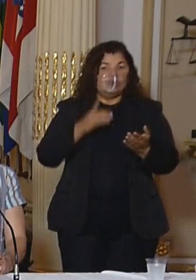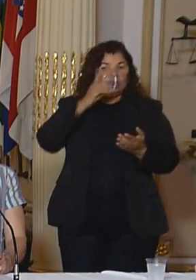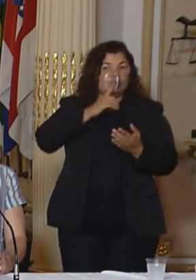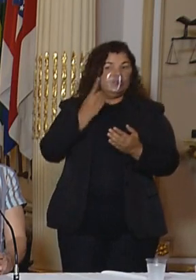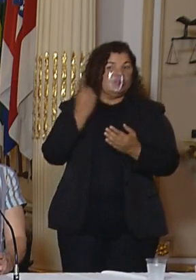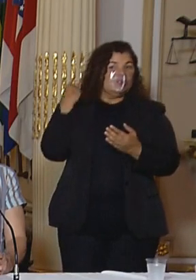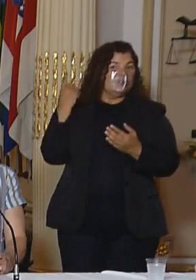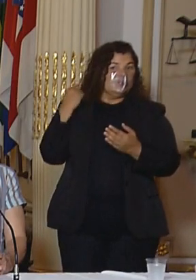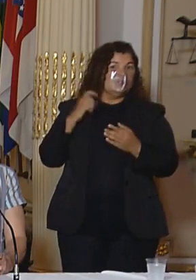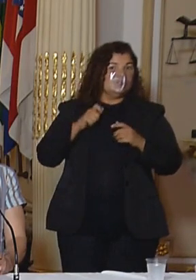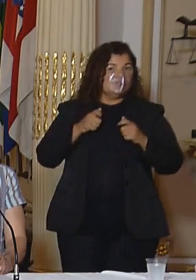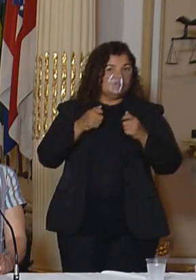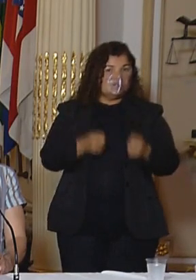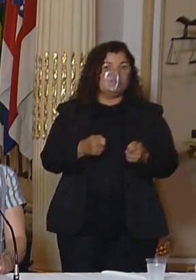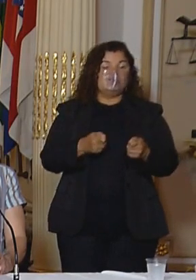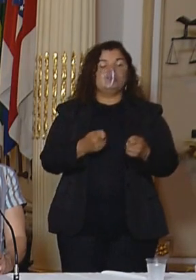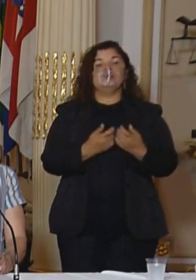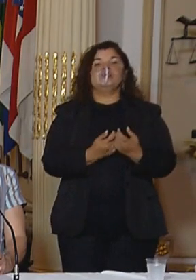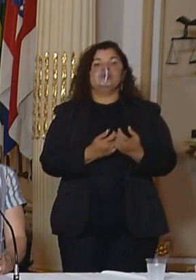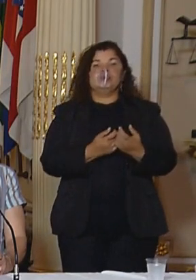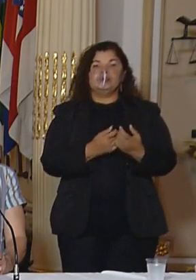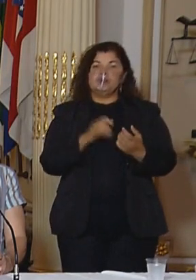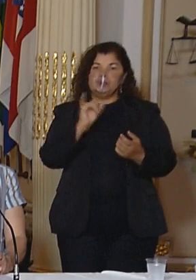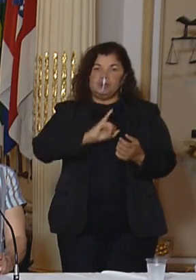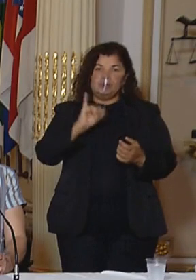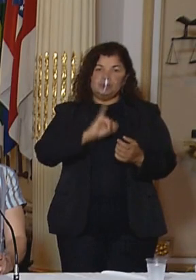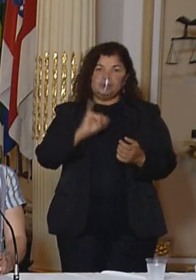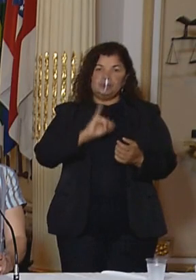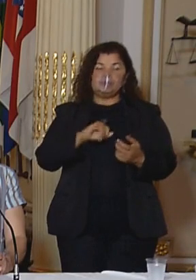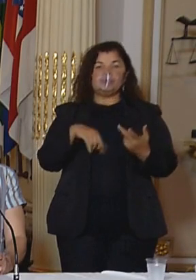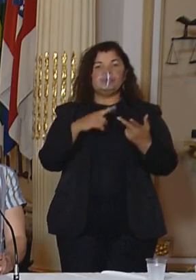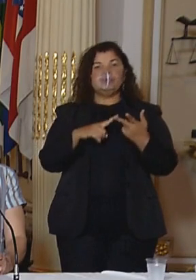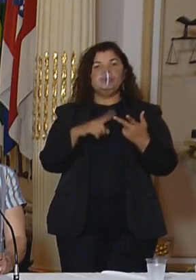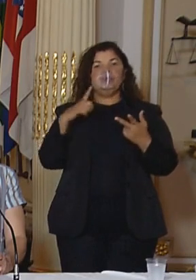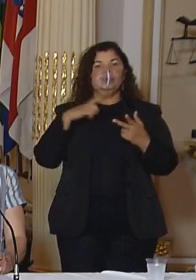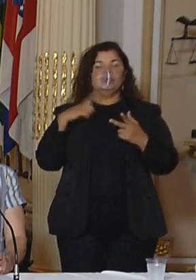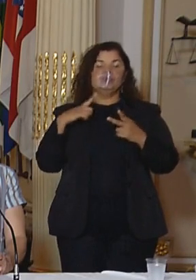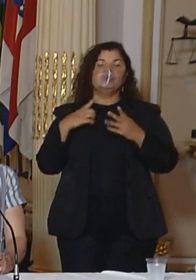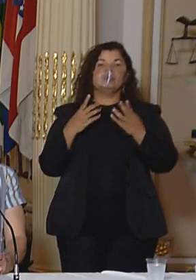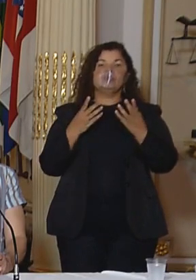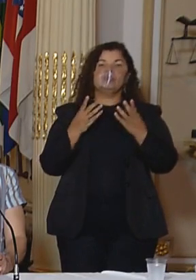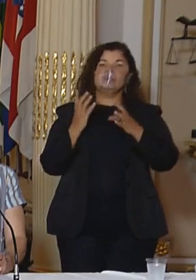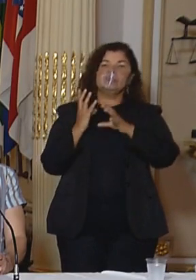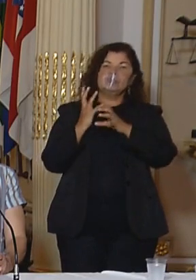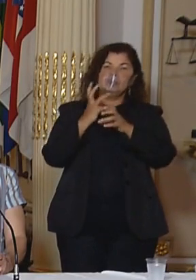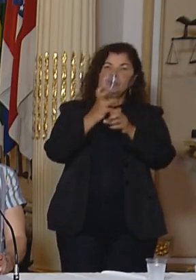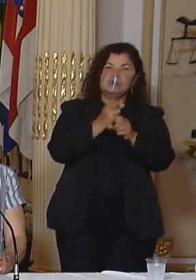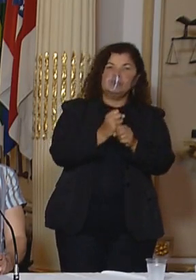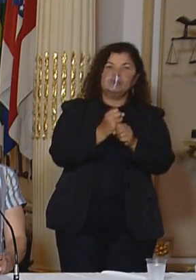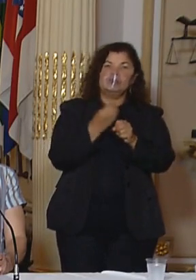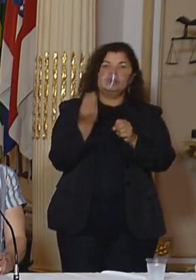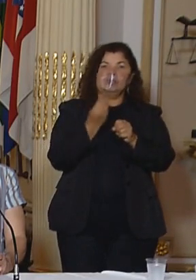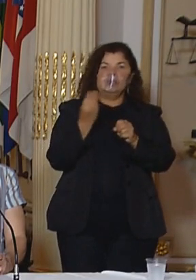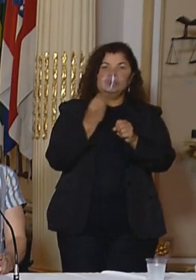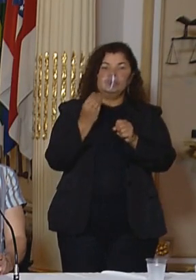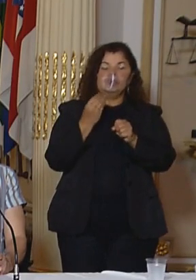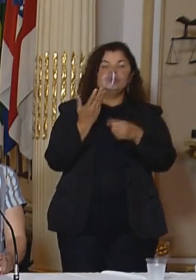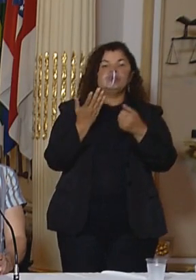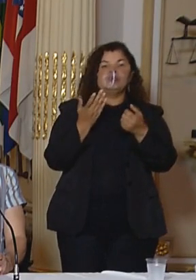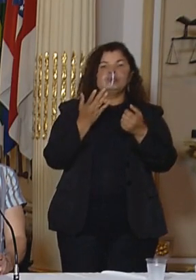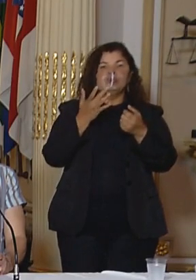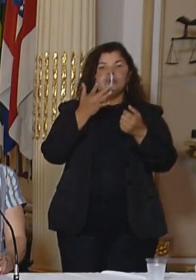31. Nós já temos também dados interessantes, por exemplo, quando a gente compara o número de